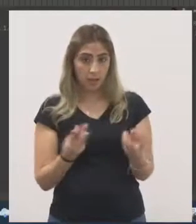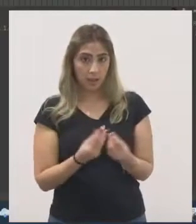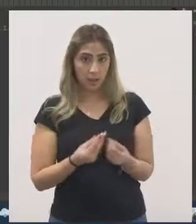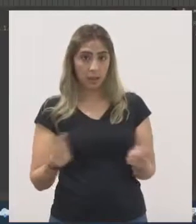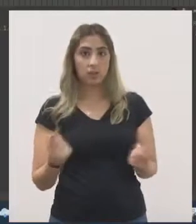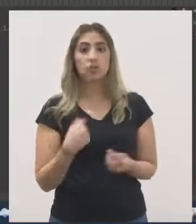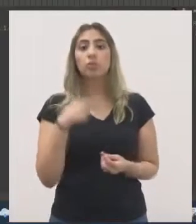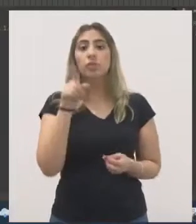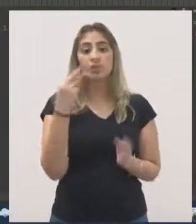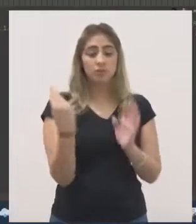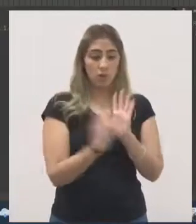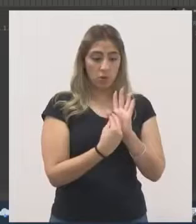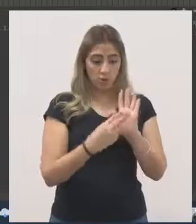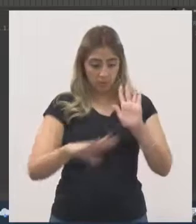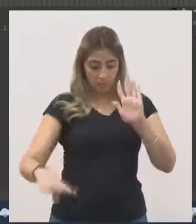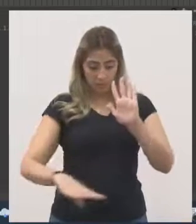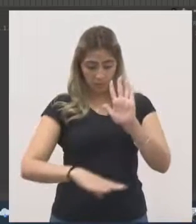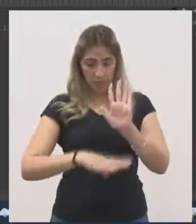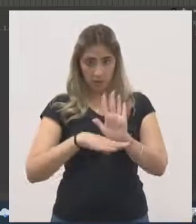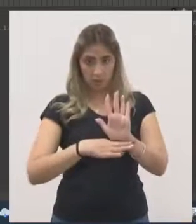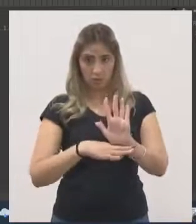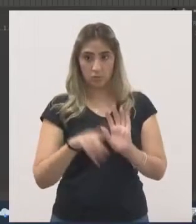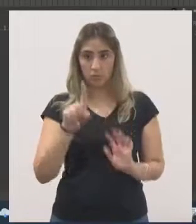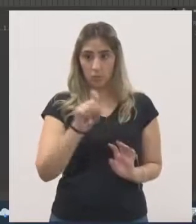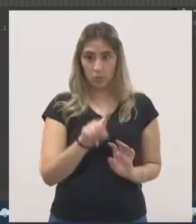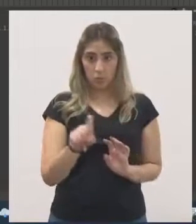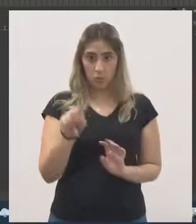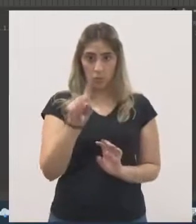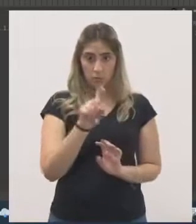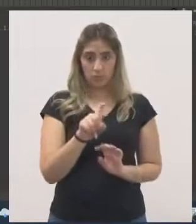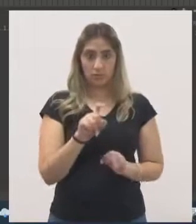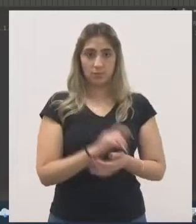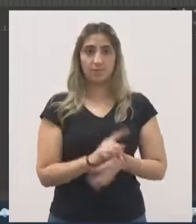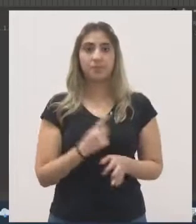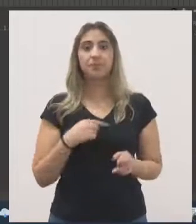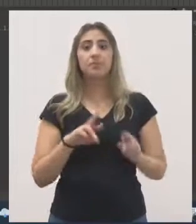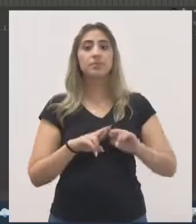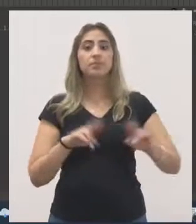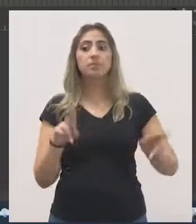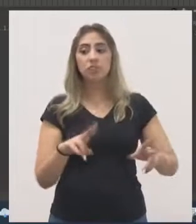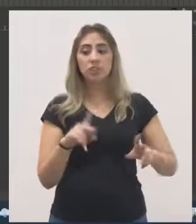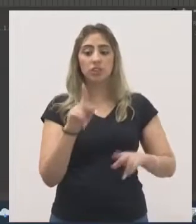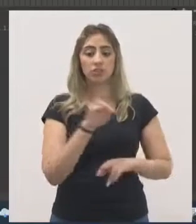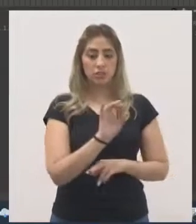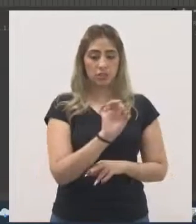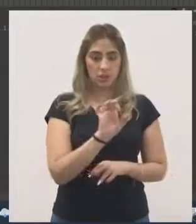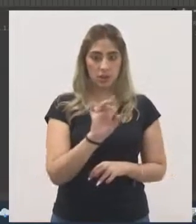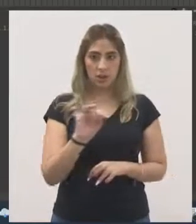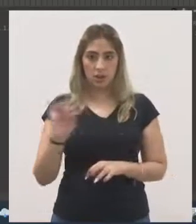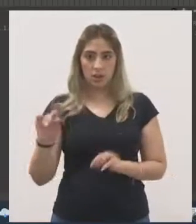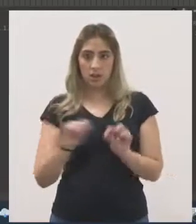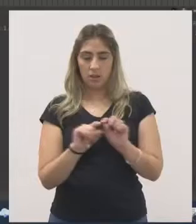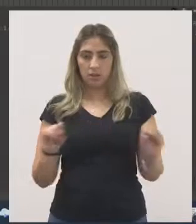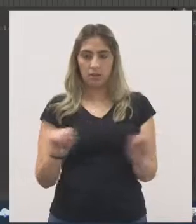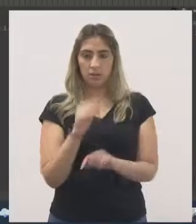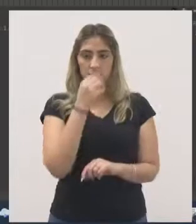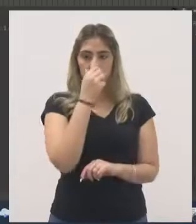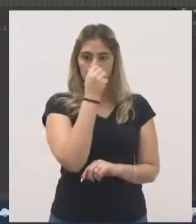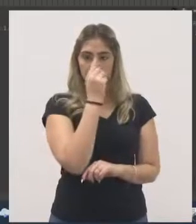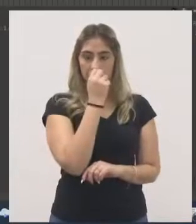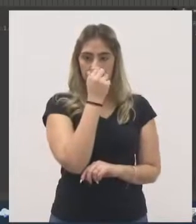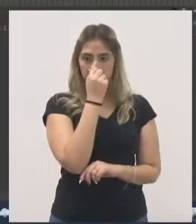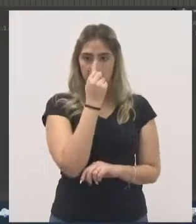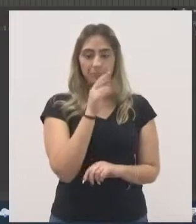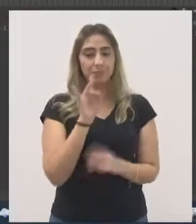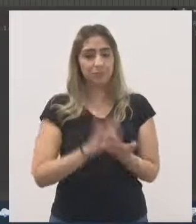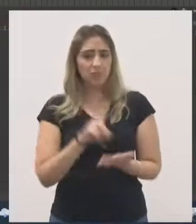vai aplicar lá embaixo nos botões, será diferente em cada linha. Sim, certo? Tá vendo? Então, na verdade, você pode